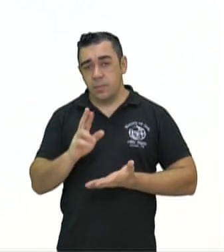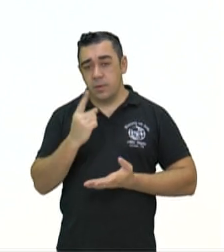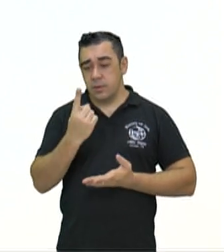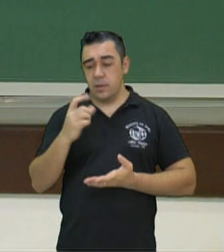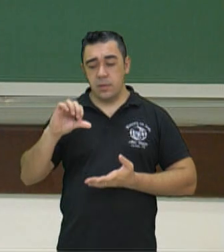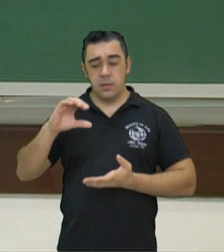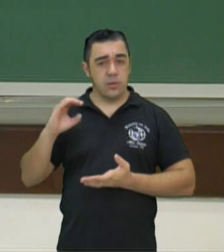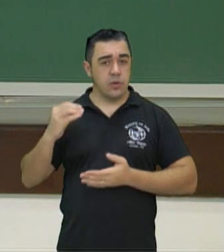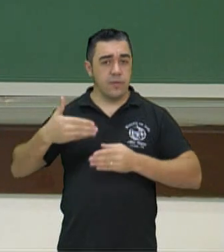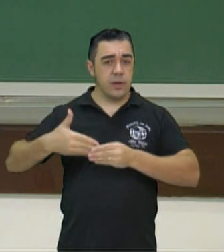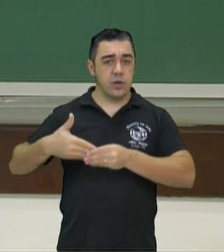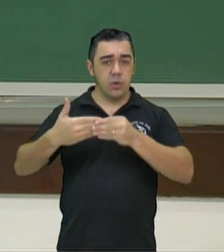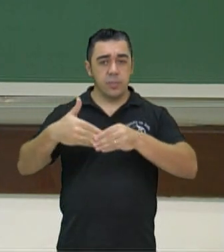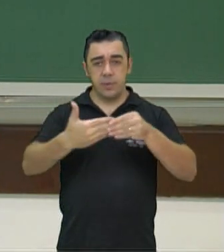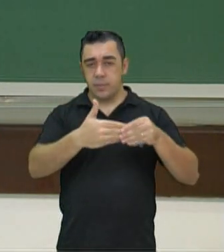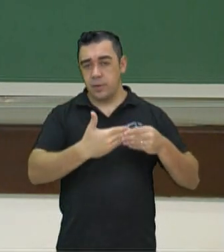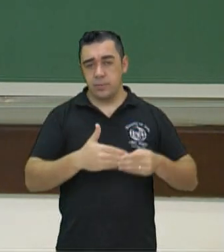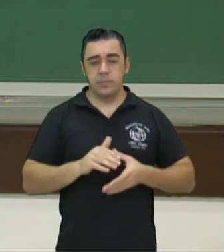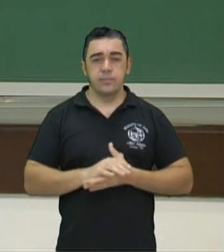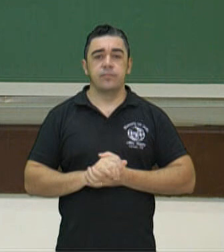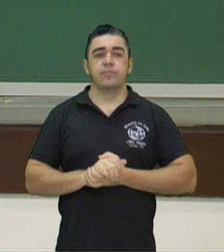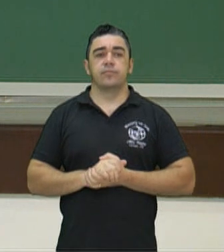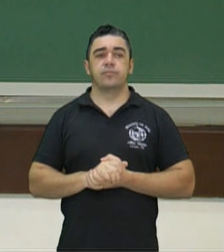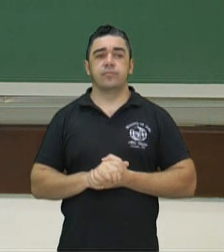é 190.